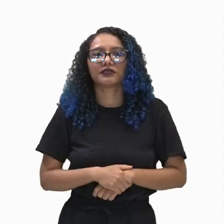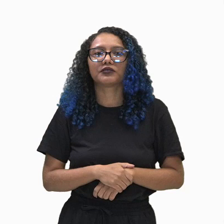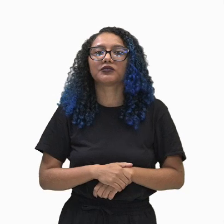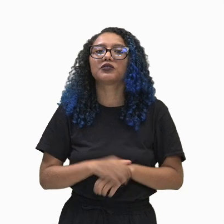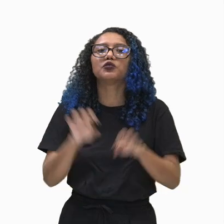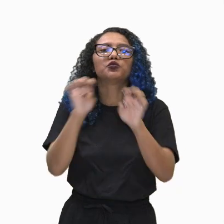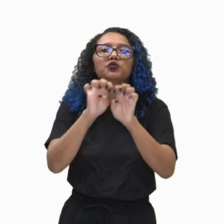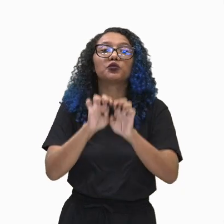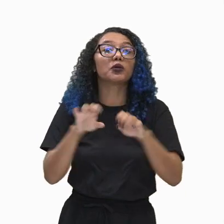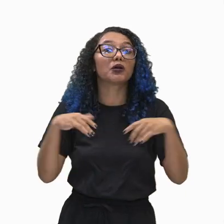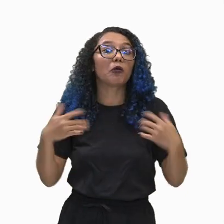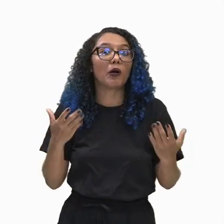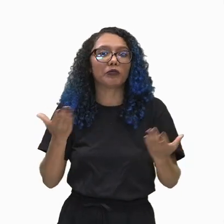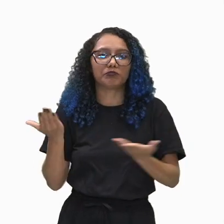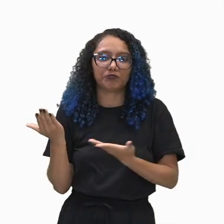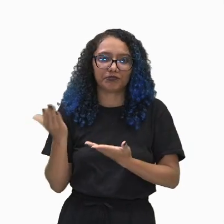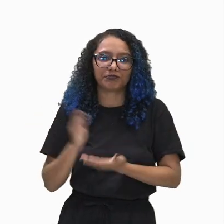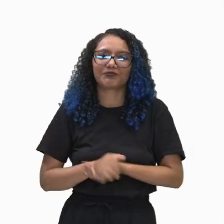situação.